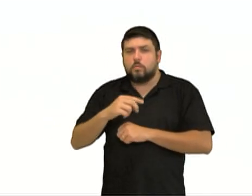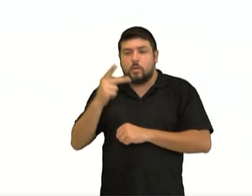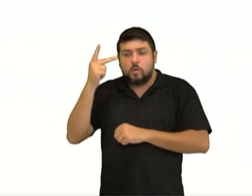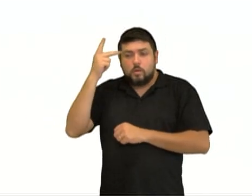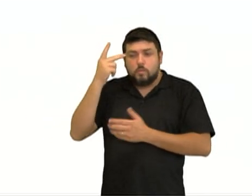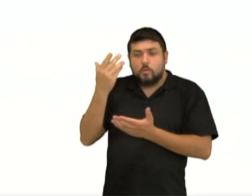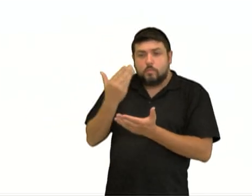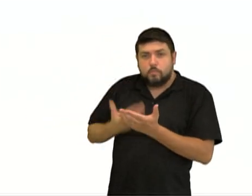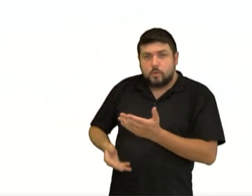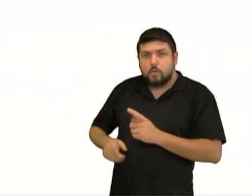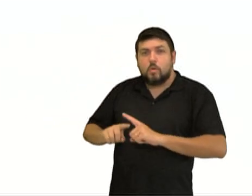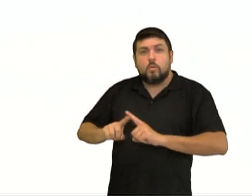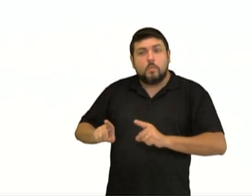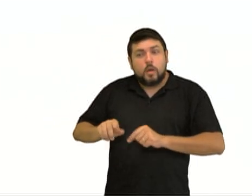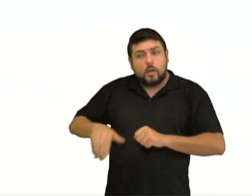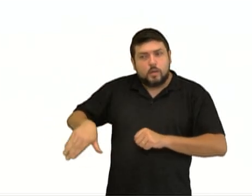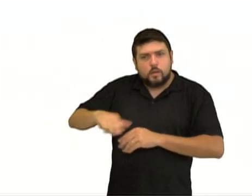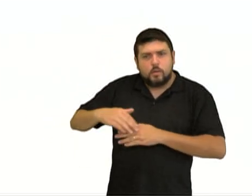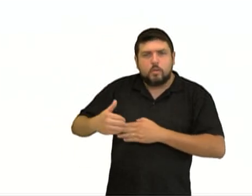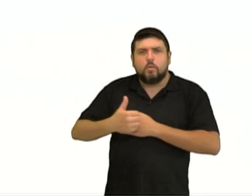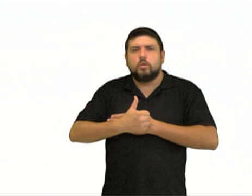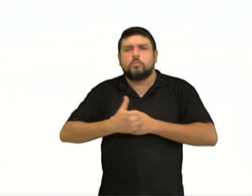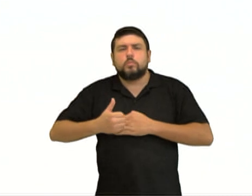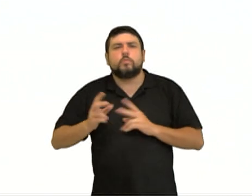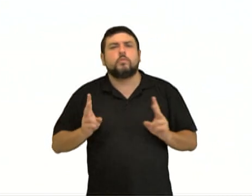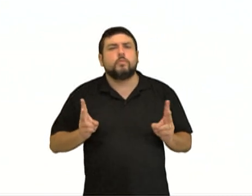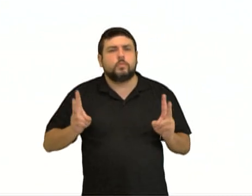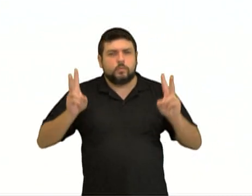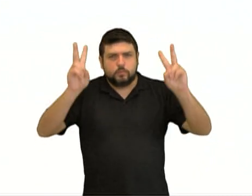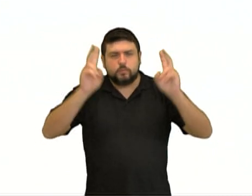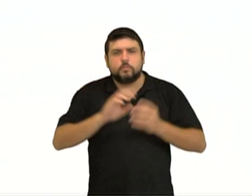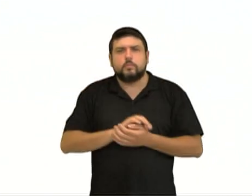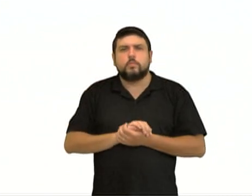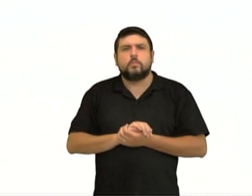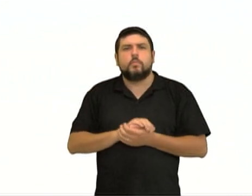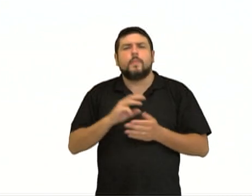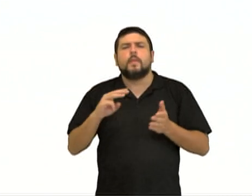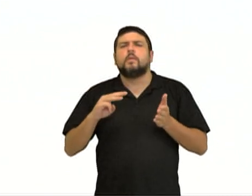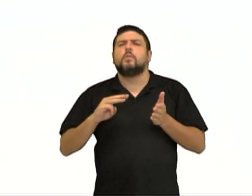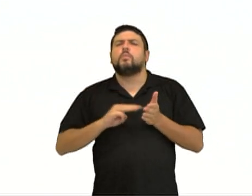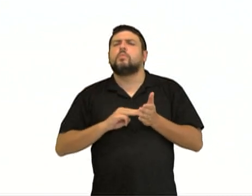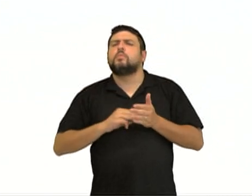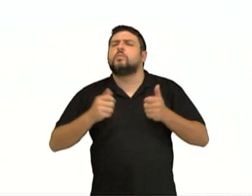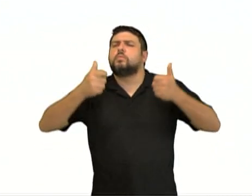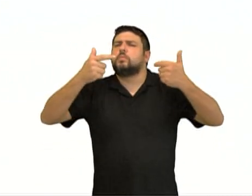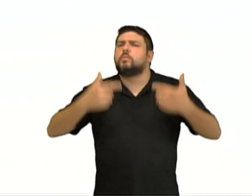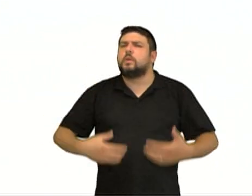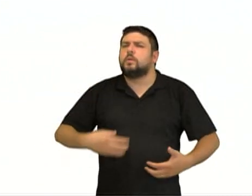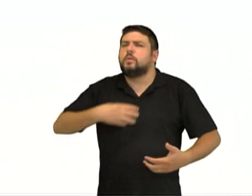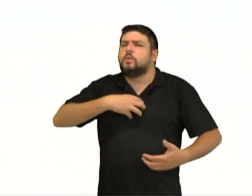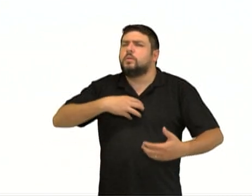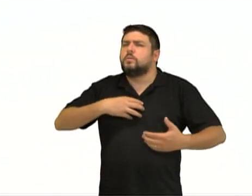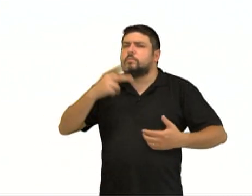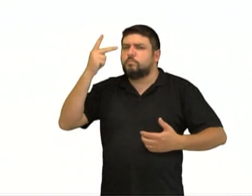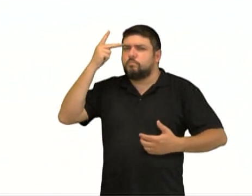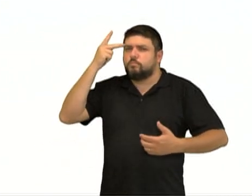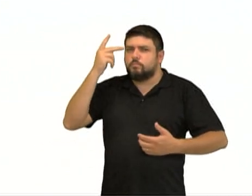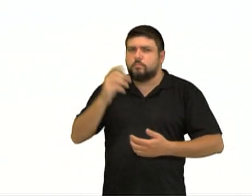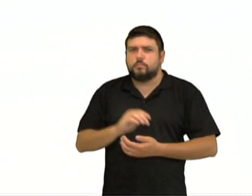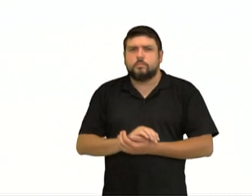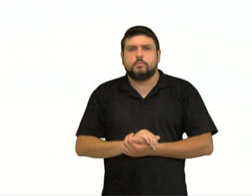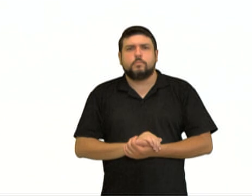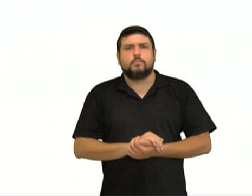paulistas consideram-se moralmente vitoriosos. Quais os motivos para explicar esse sentimento dos paulistas?